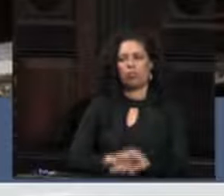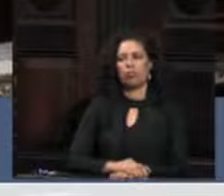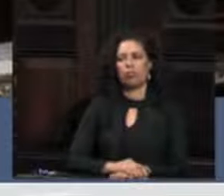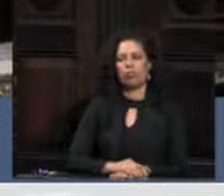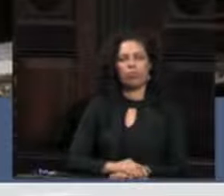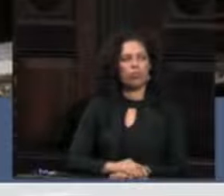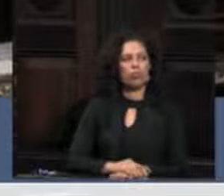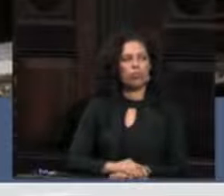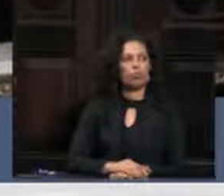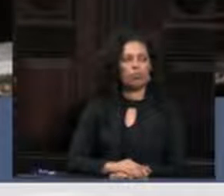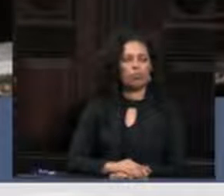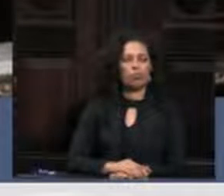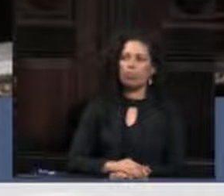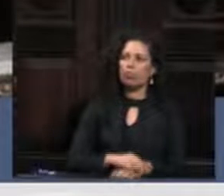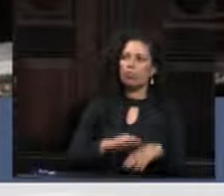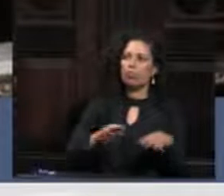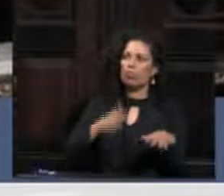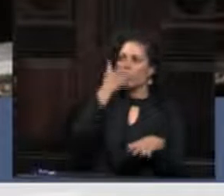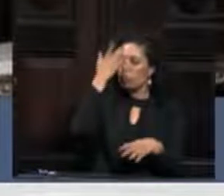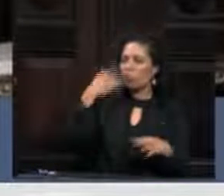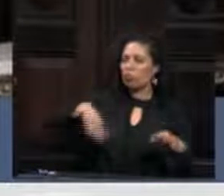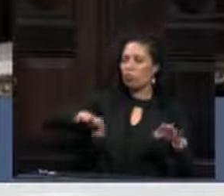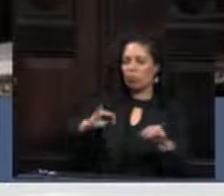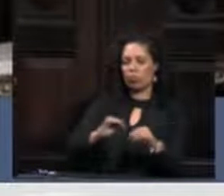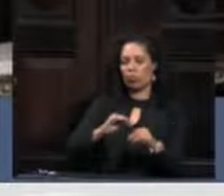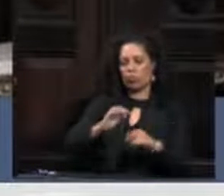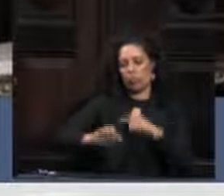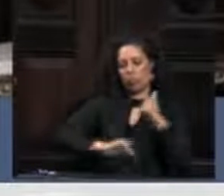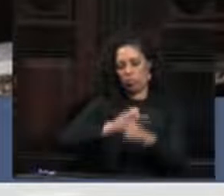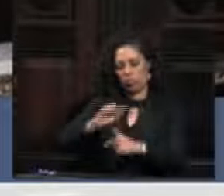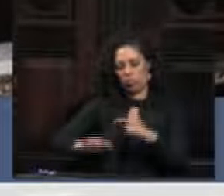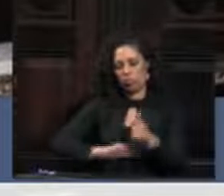Os trabalhadores da SEDAI, que ocuparam as galerias,